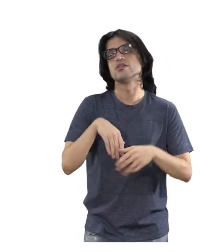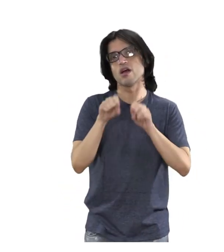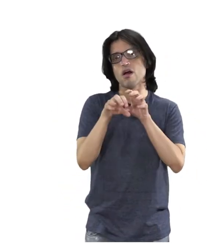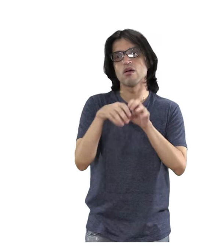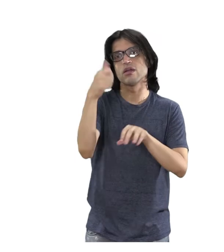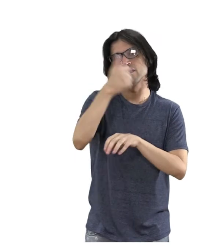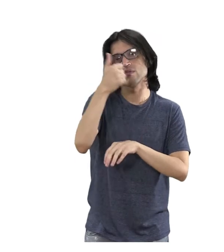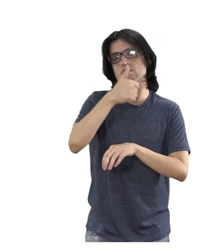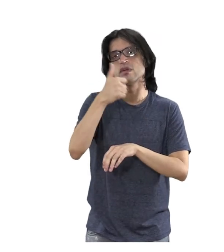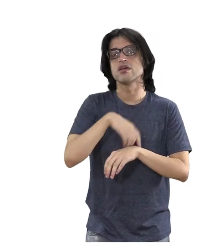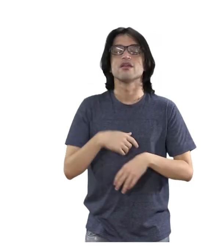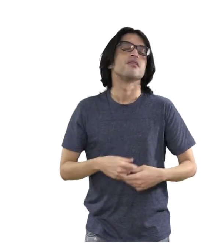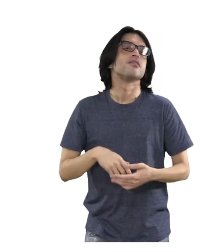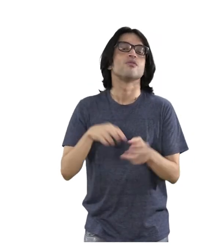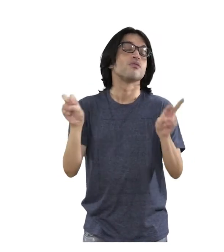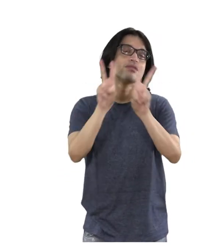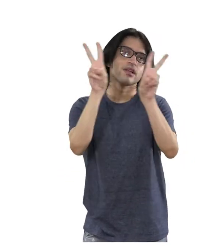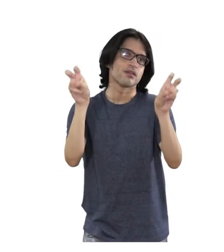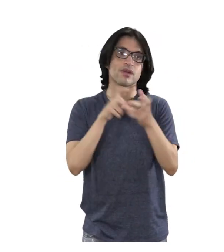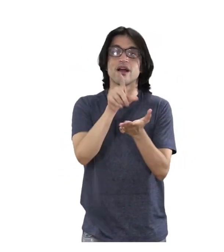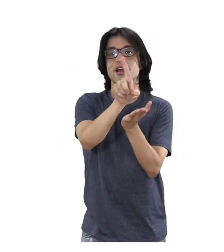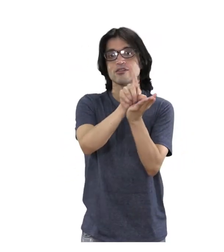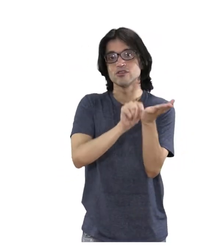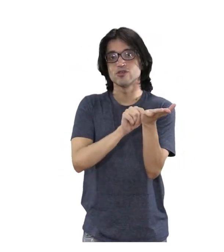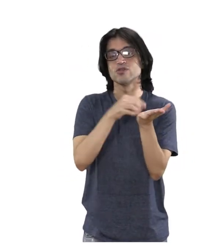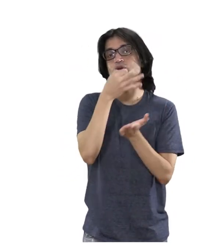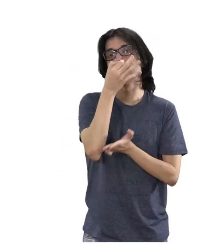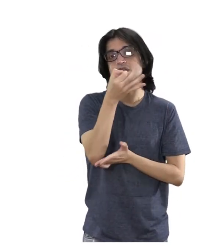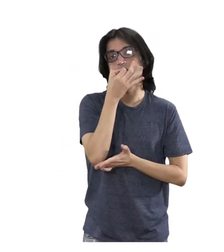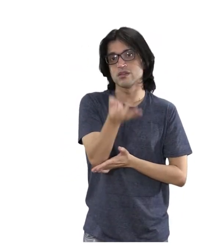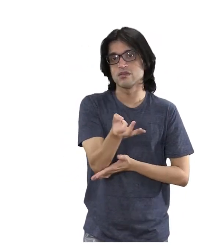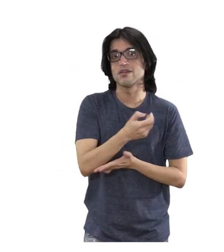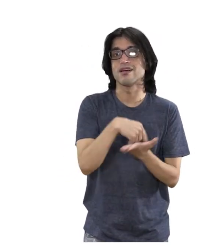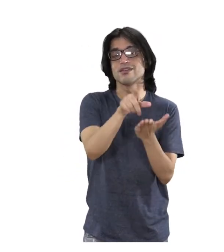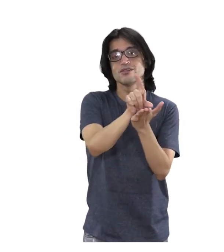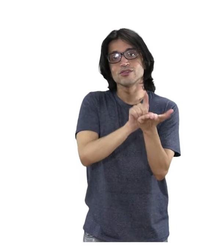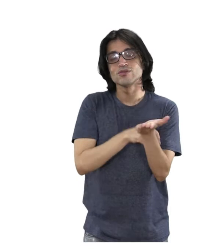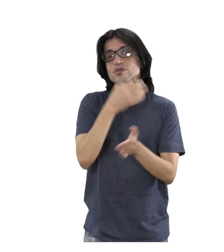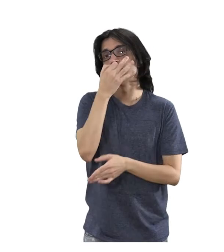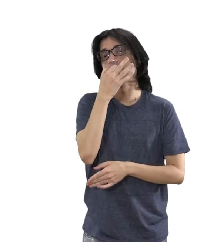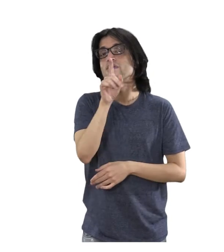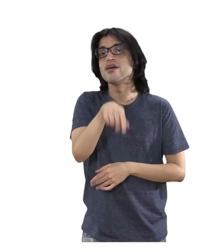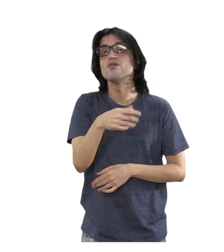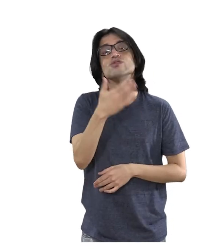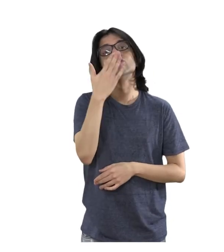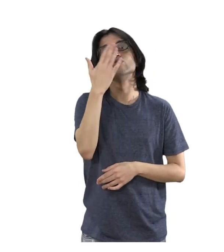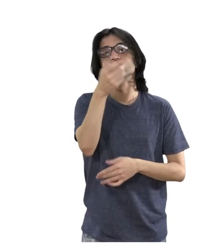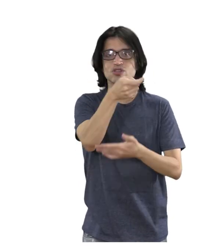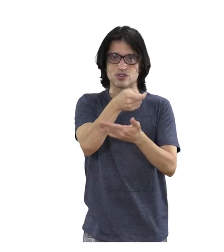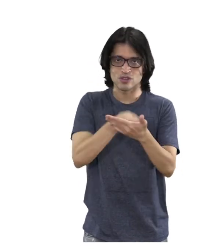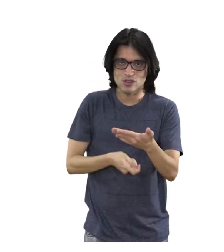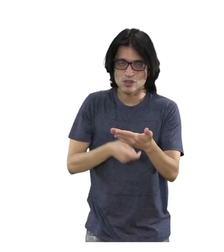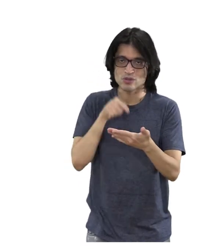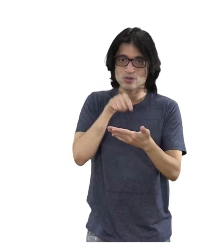nós iremos falar sobre artigo de opinião. O artigo de opinião, ele é um gênero textual pertencente ao